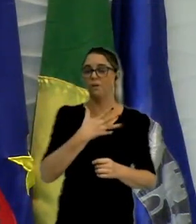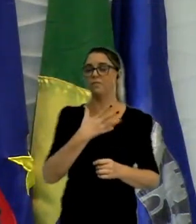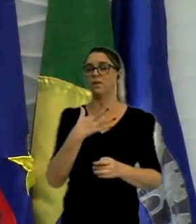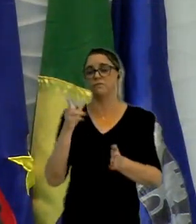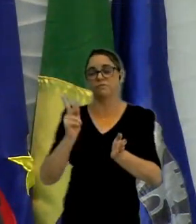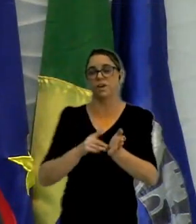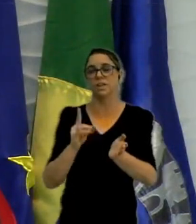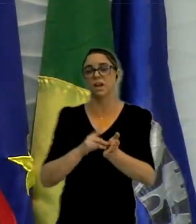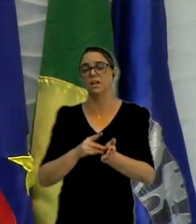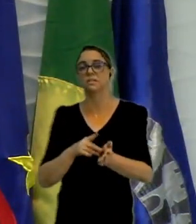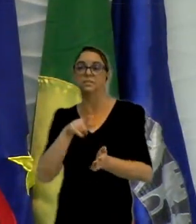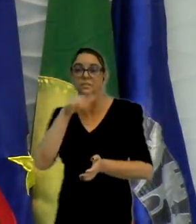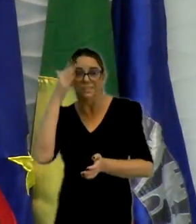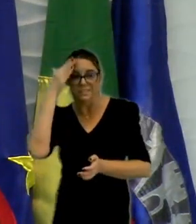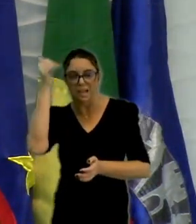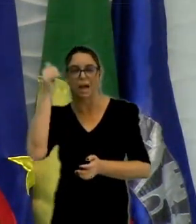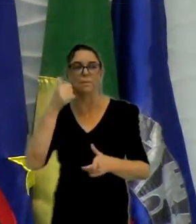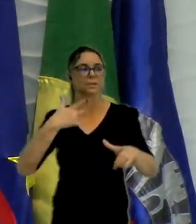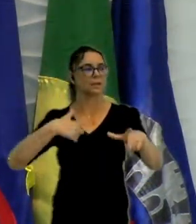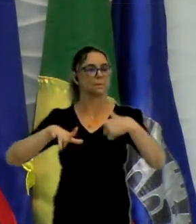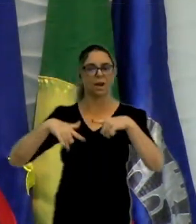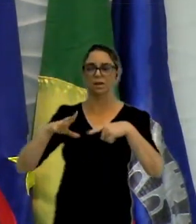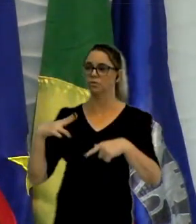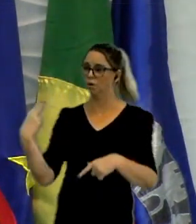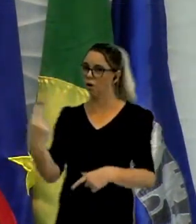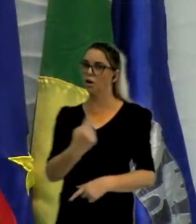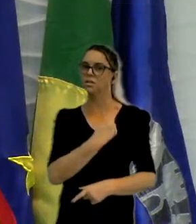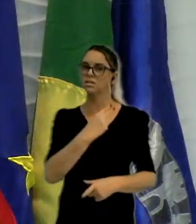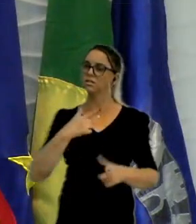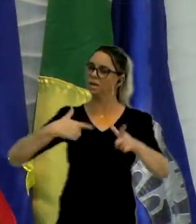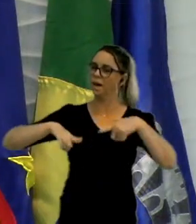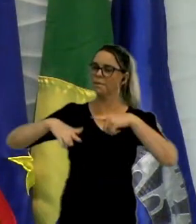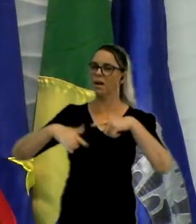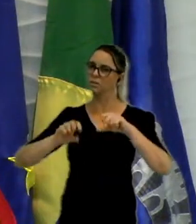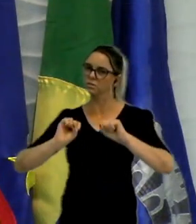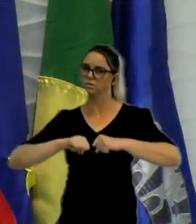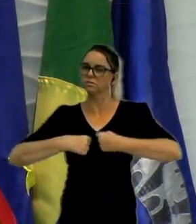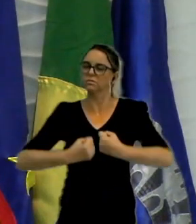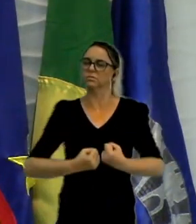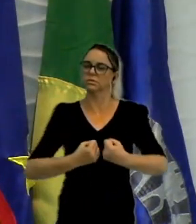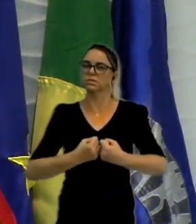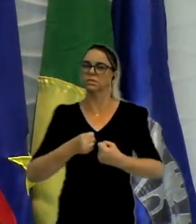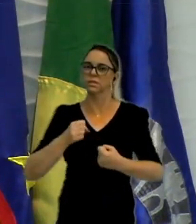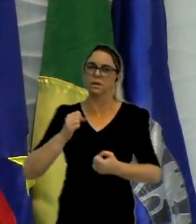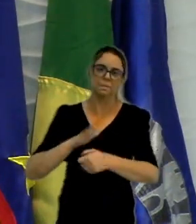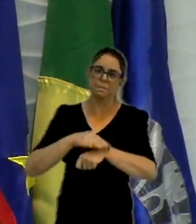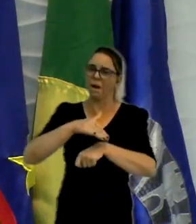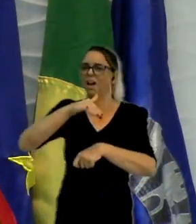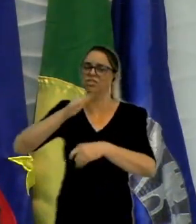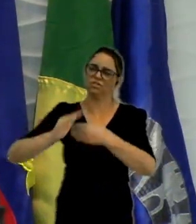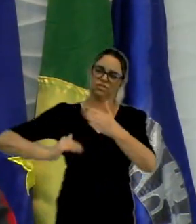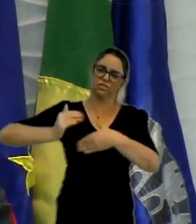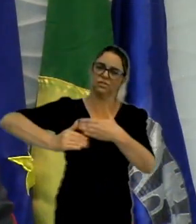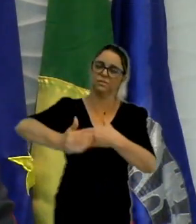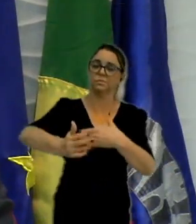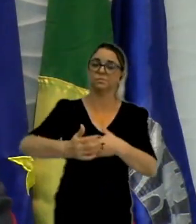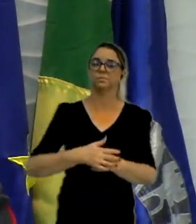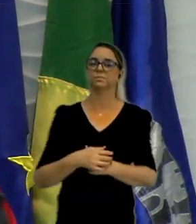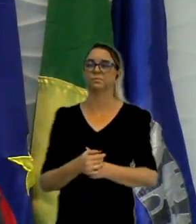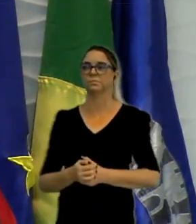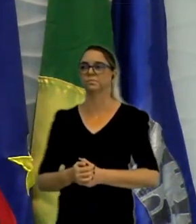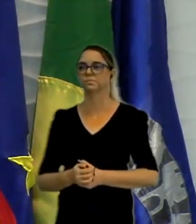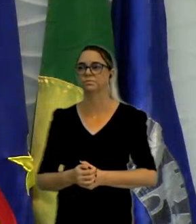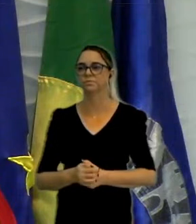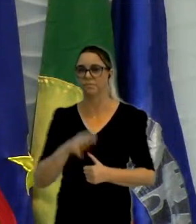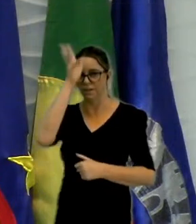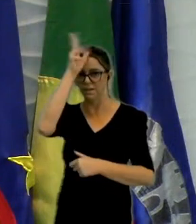Excelência sabe o quanto trabalhamos, o quanto estamos trabalhando e quanto vamos trabalhar ainda mais